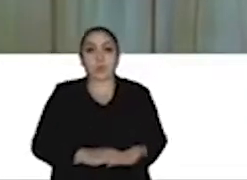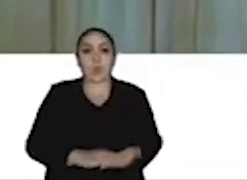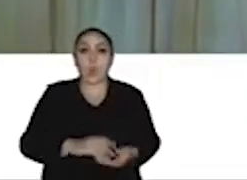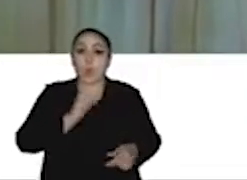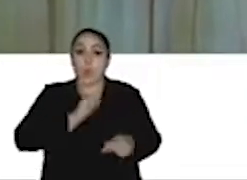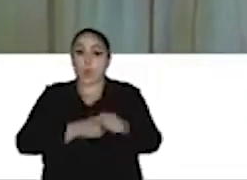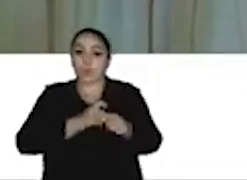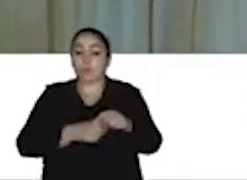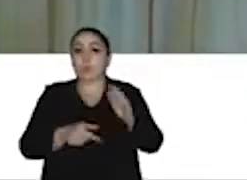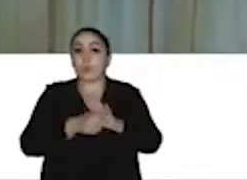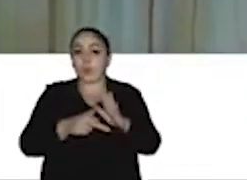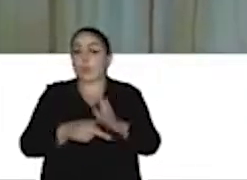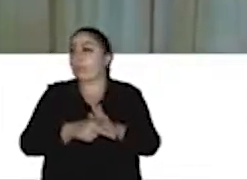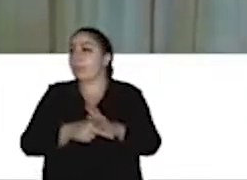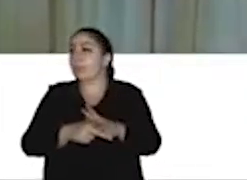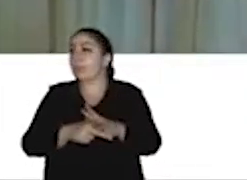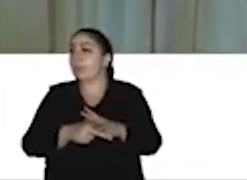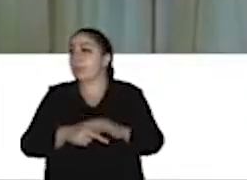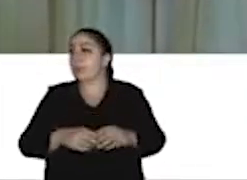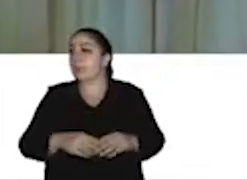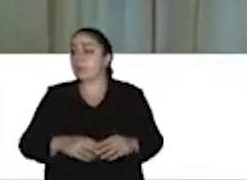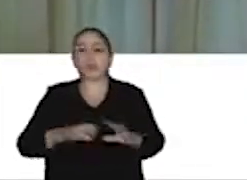osso que se joga de mão.